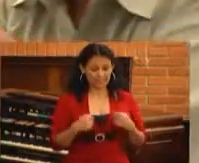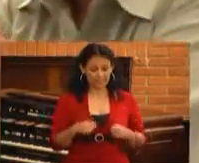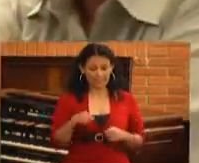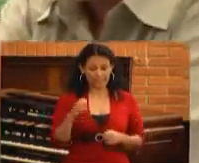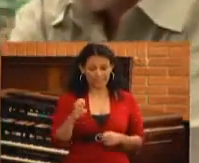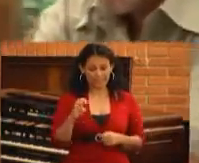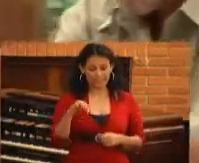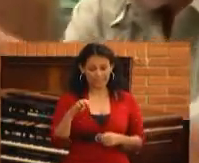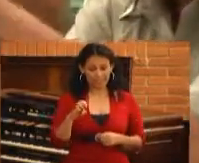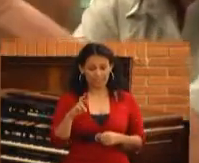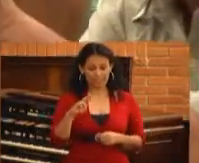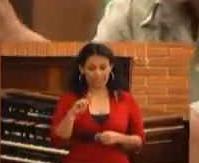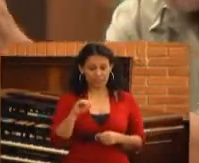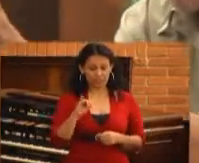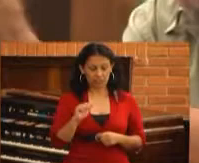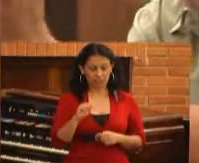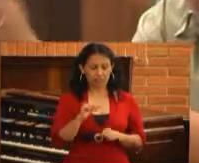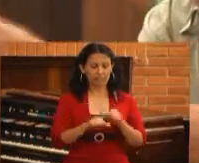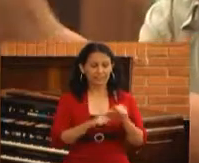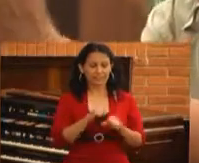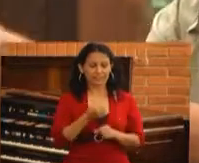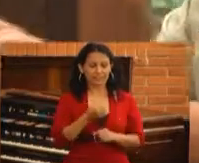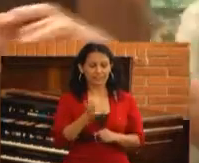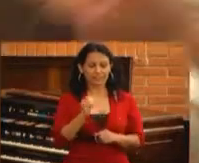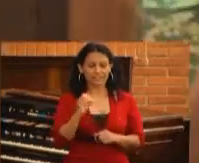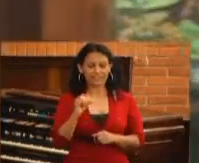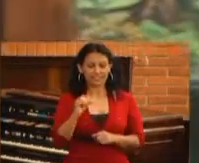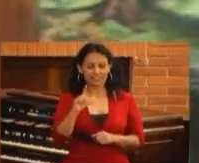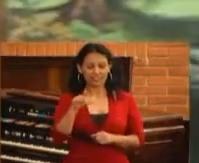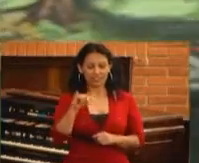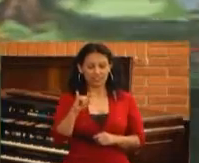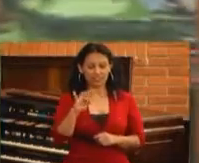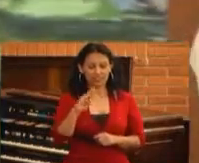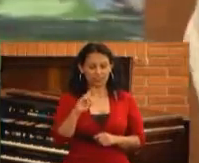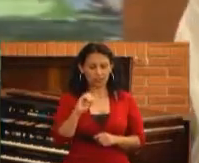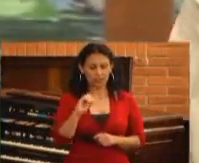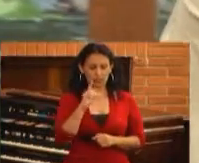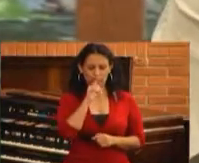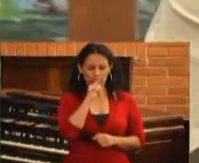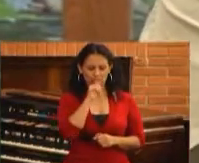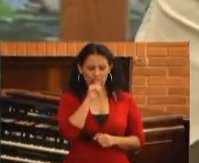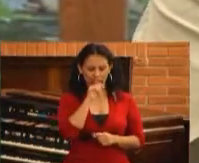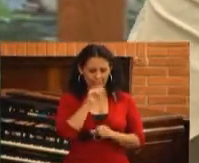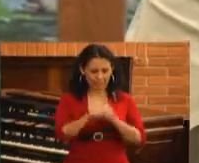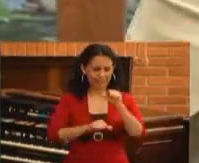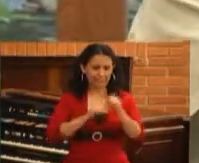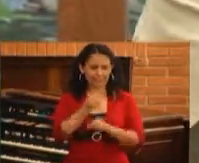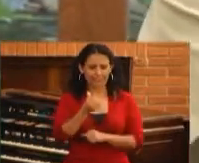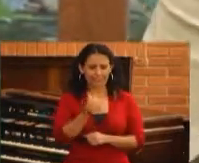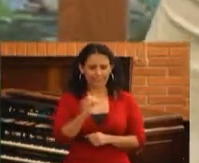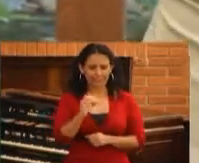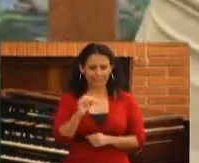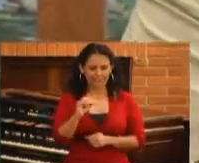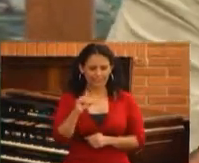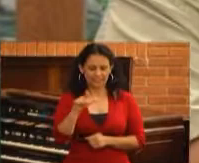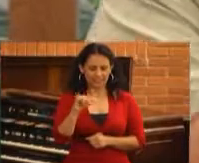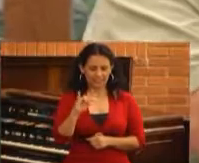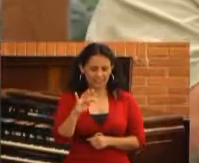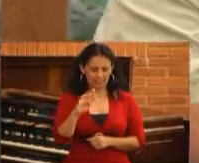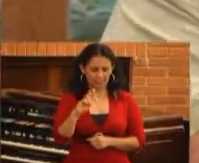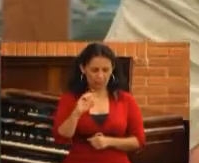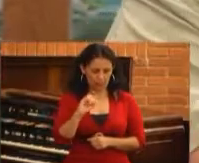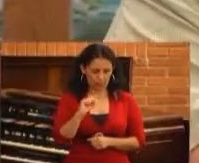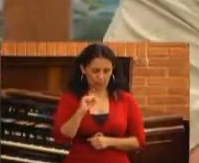para transformar 600 litros de água em 600 litros de vinho? A energia